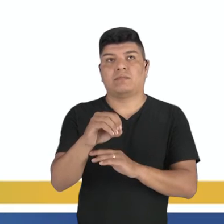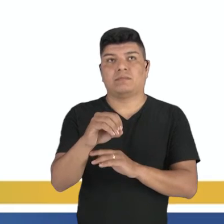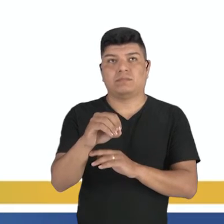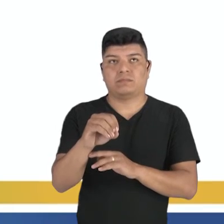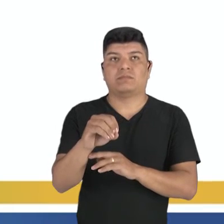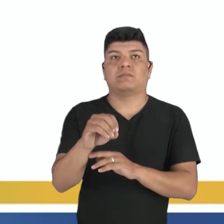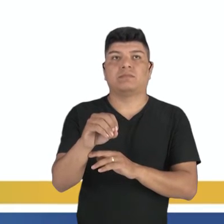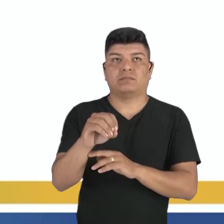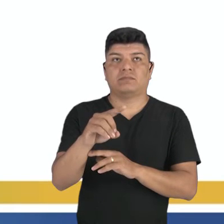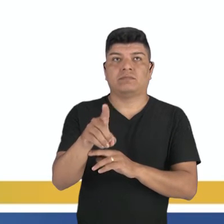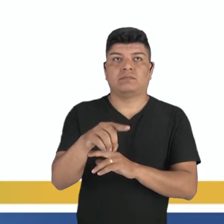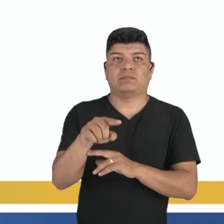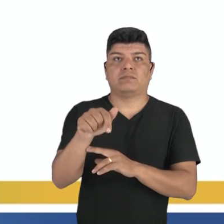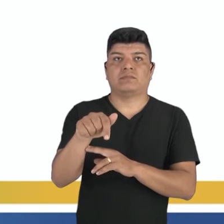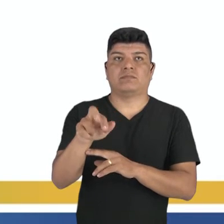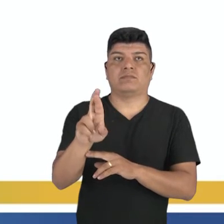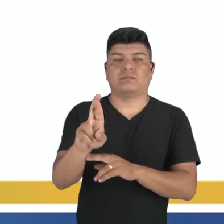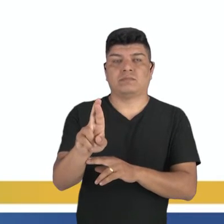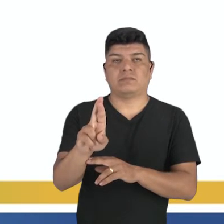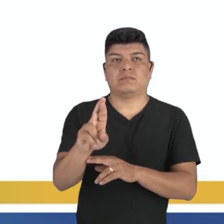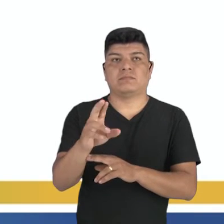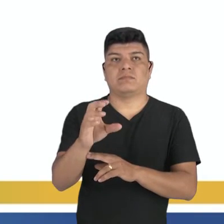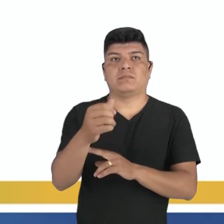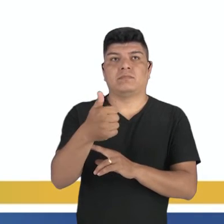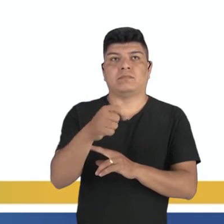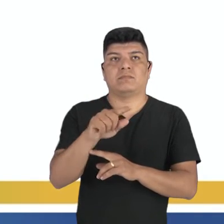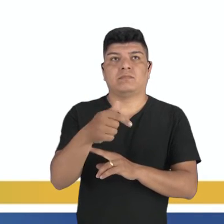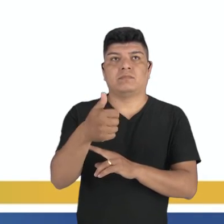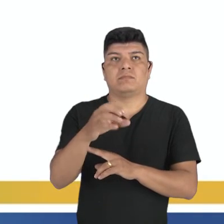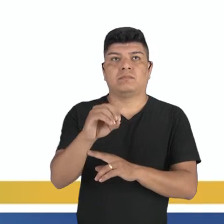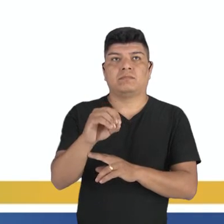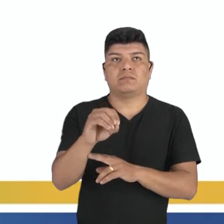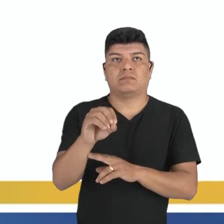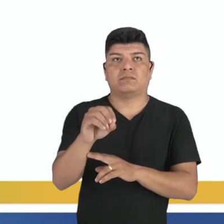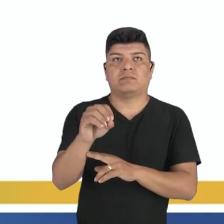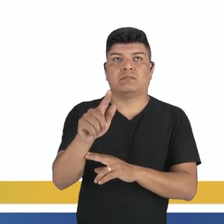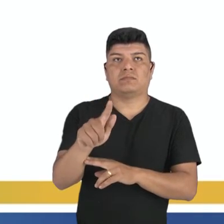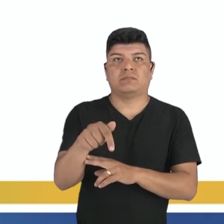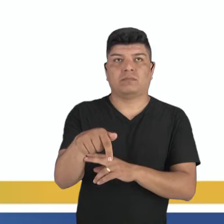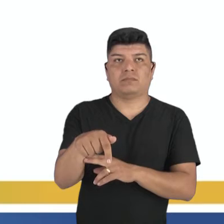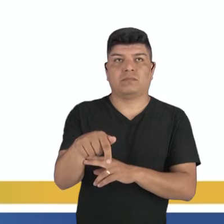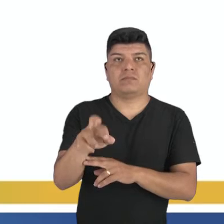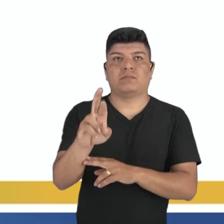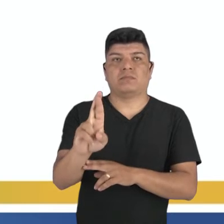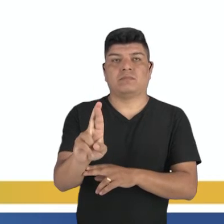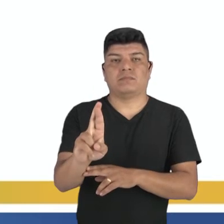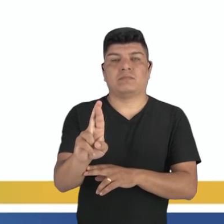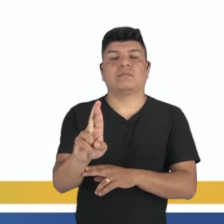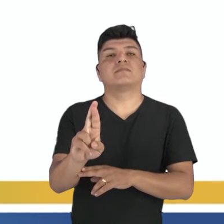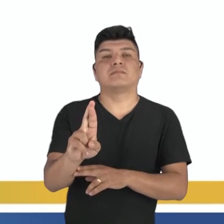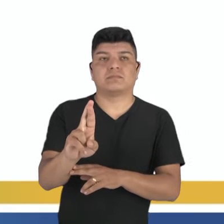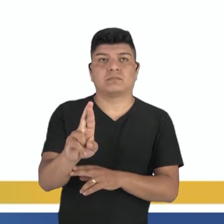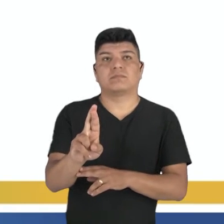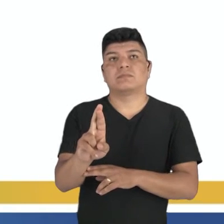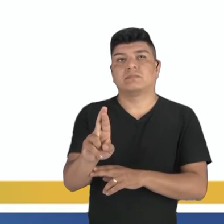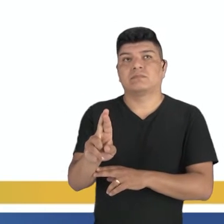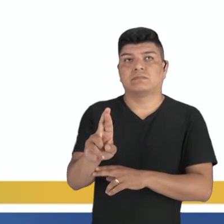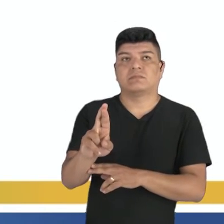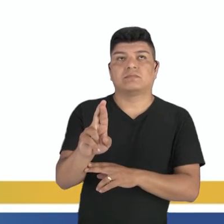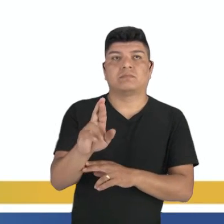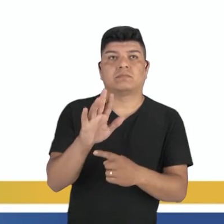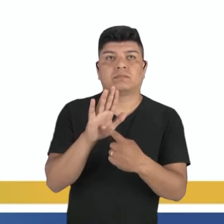inteiro, racional e real. O número 1 sobre 10 vai ser um número racional e também um número real. O